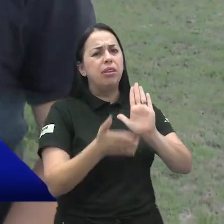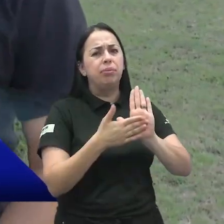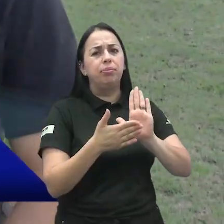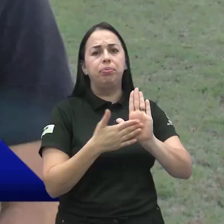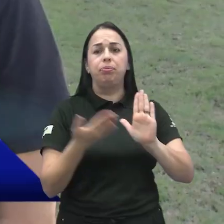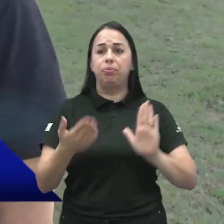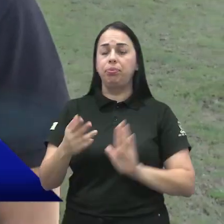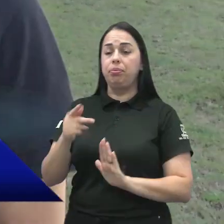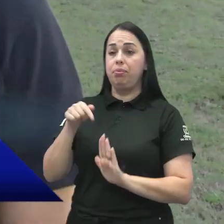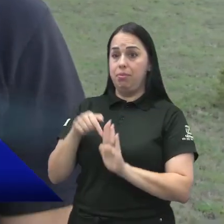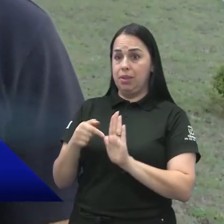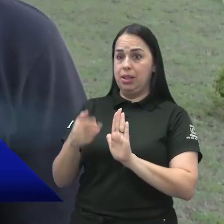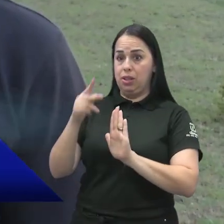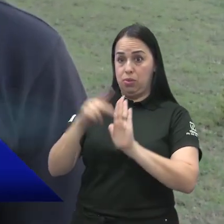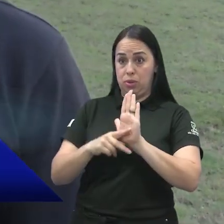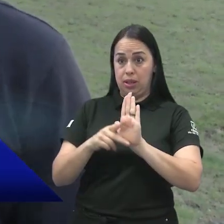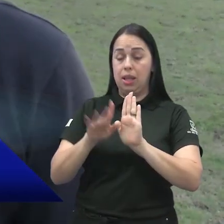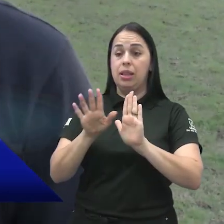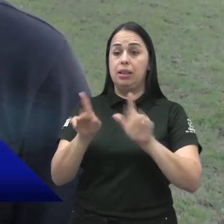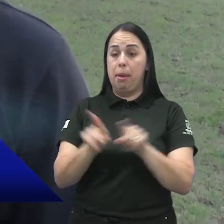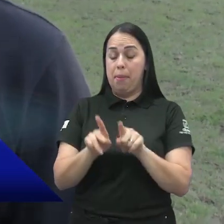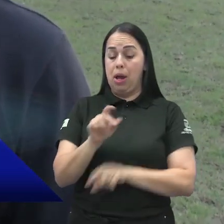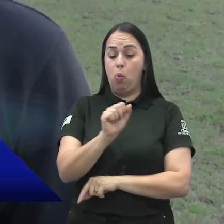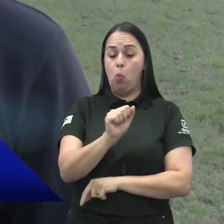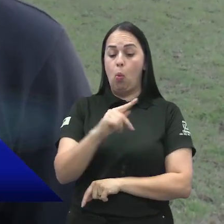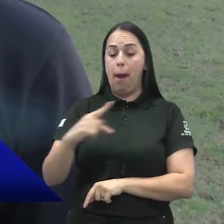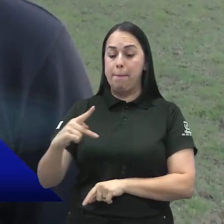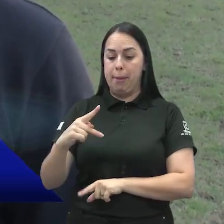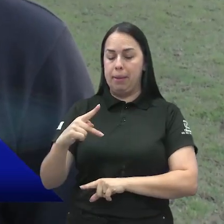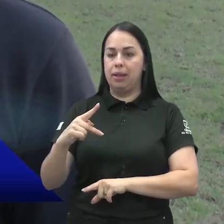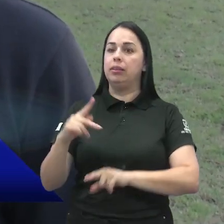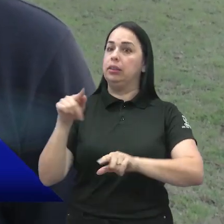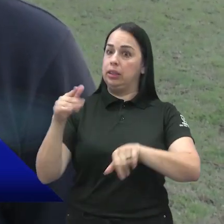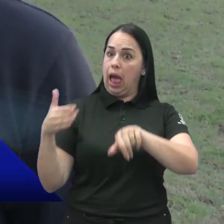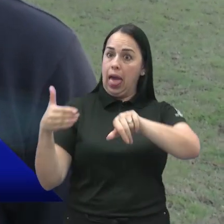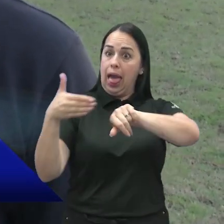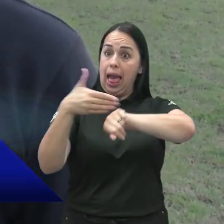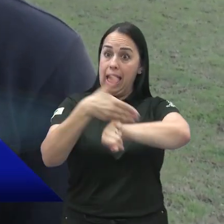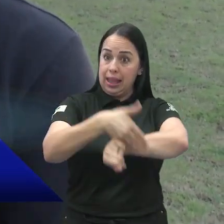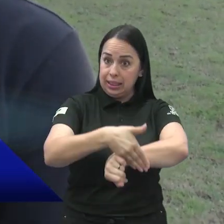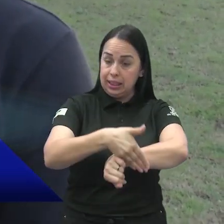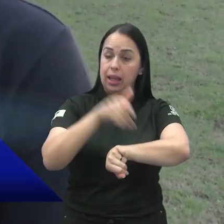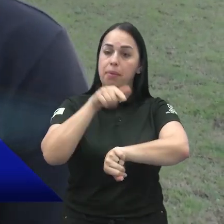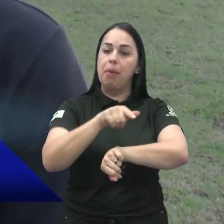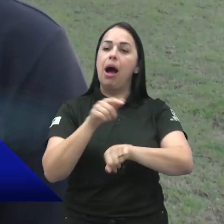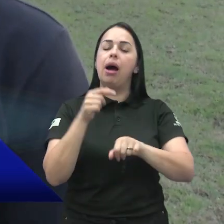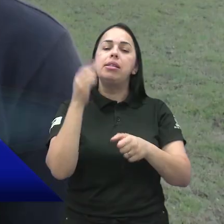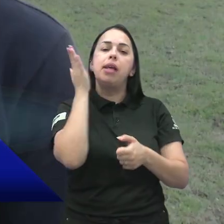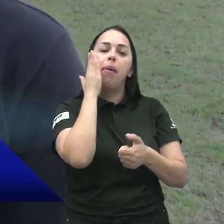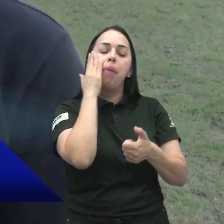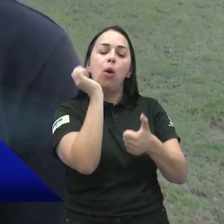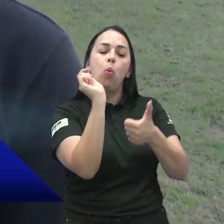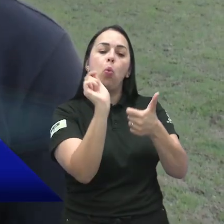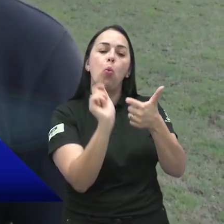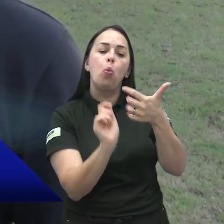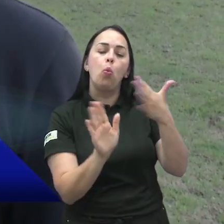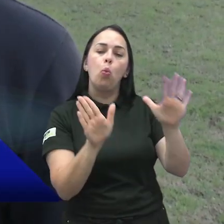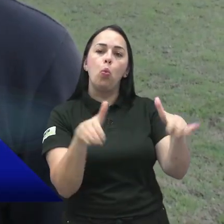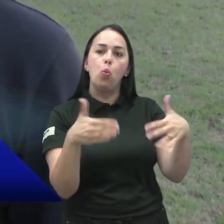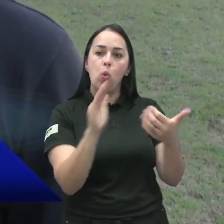Boa tarde. O São José Viva é um aplicativo que é o caminho para que você entre para as nossas atividades